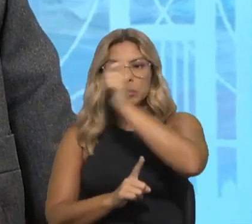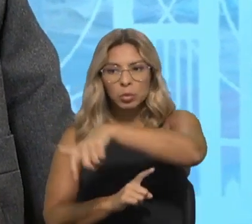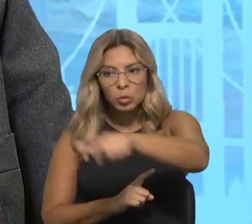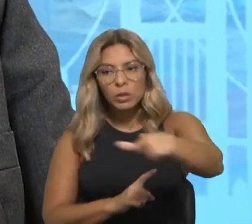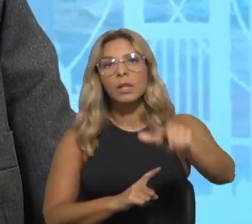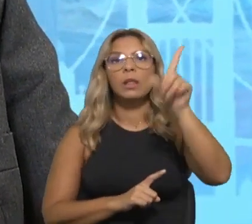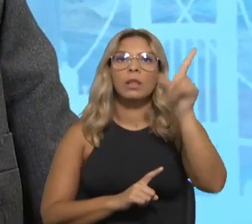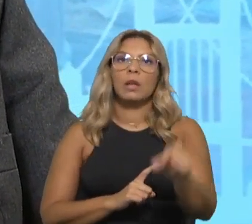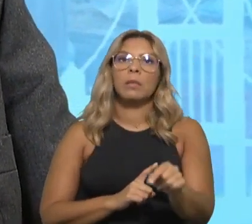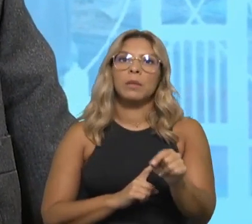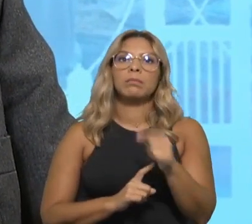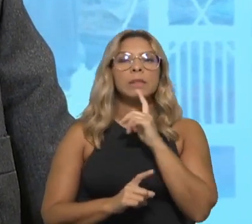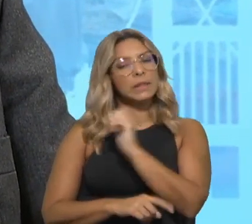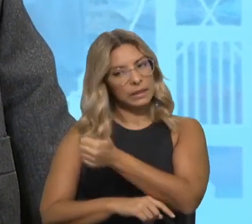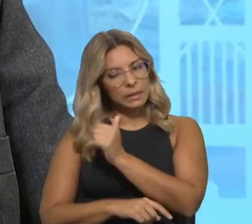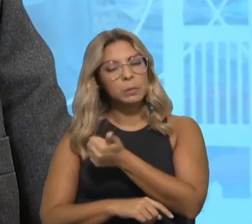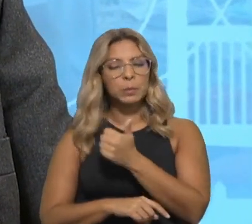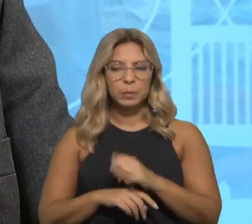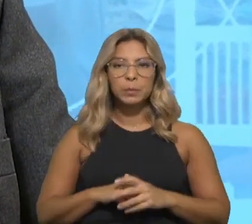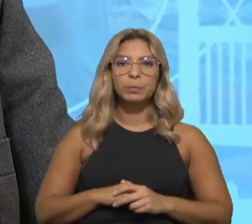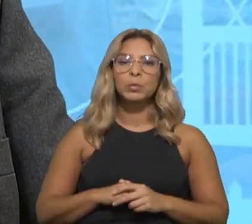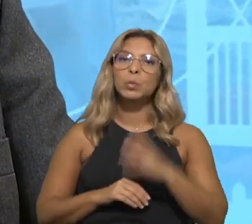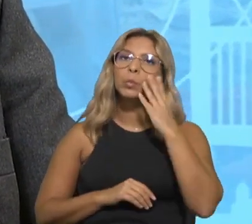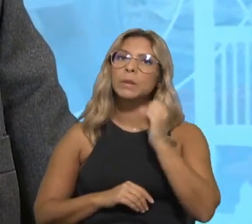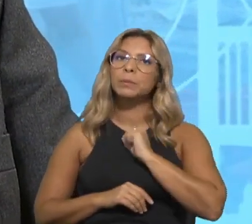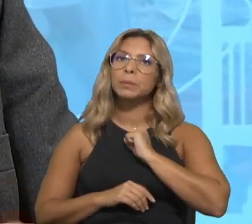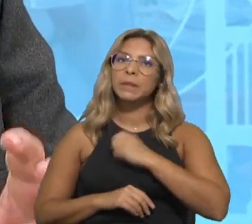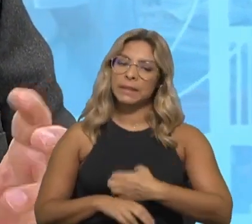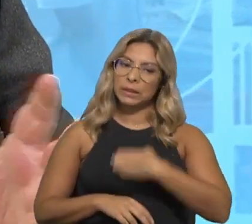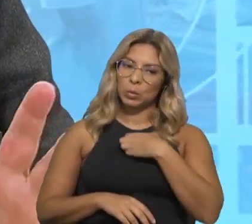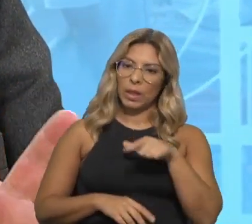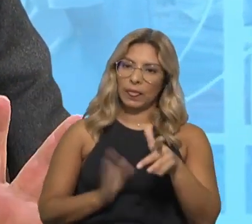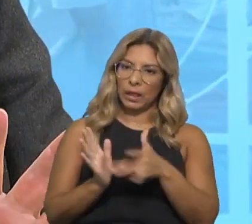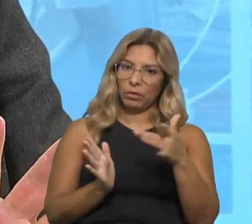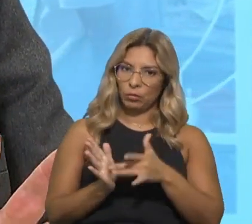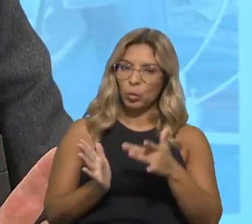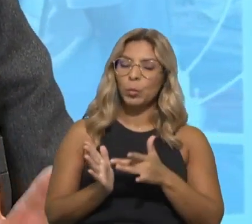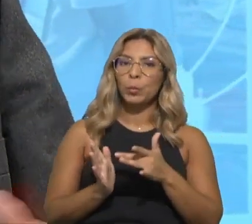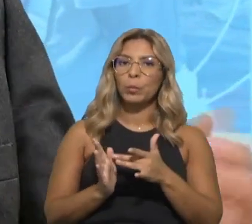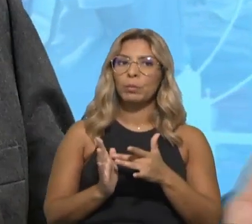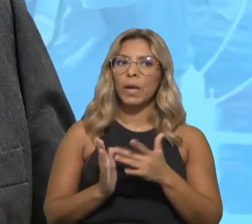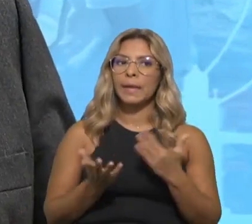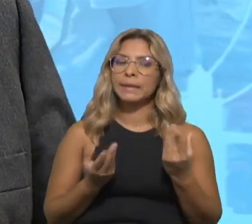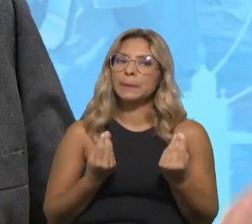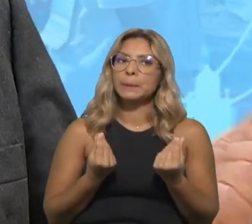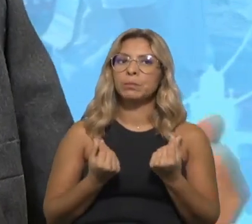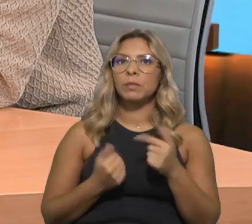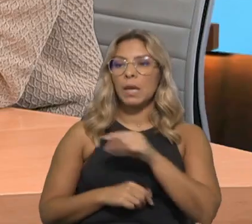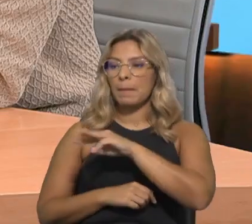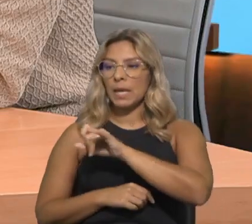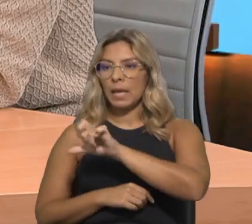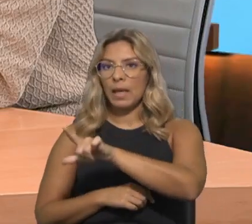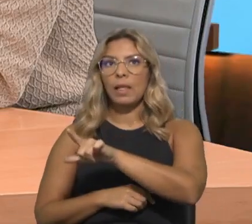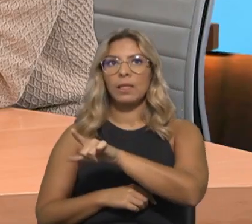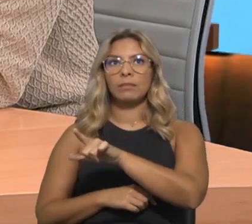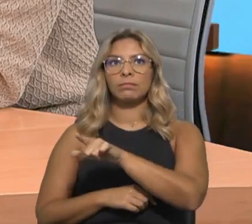autores como o migel exatamente e eu penso que este livro é profundamente de unian no sentido em que o Miguel é uma